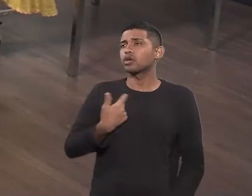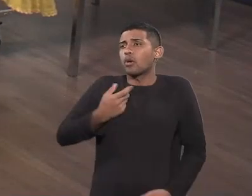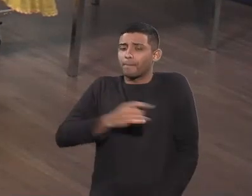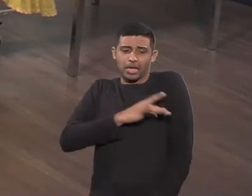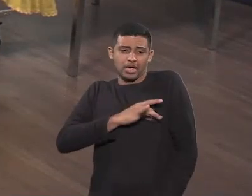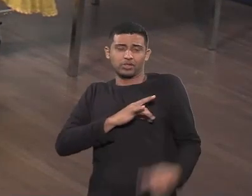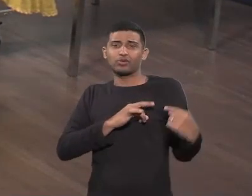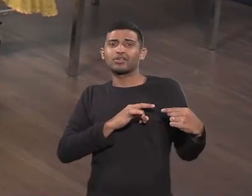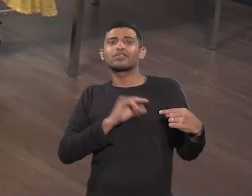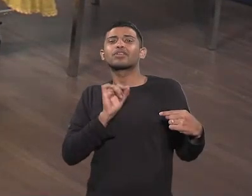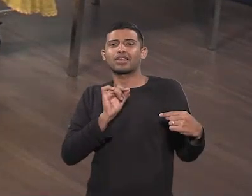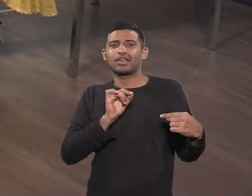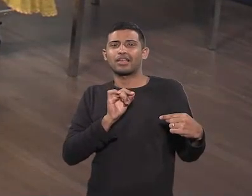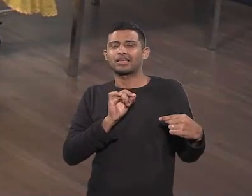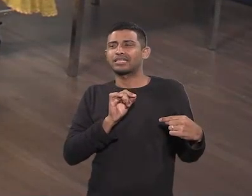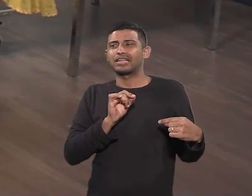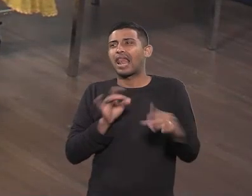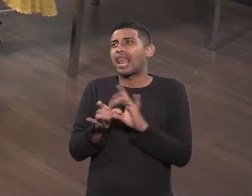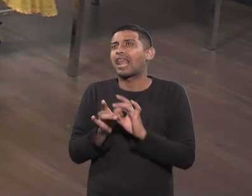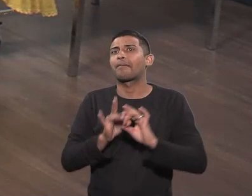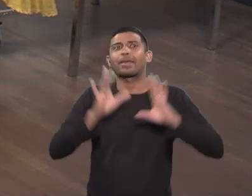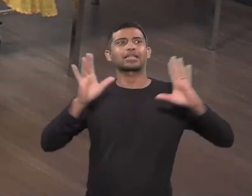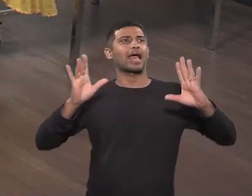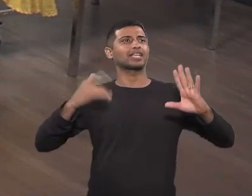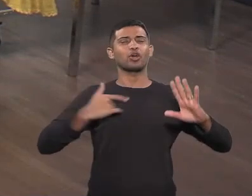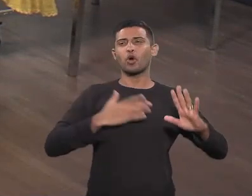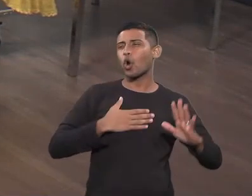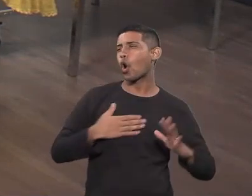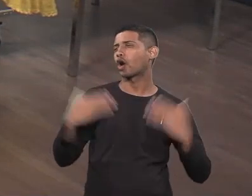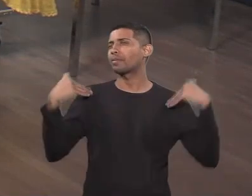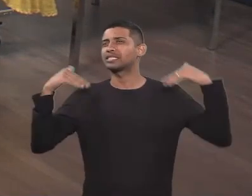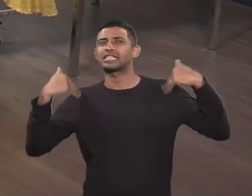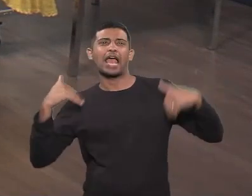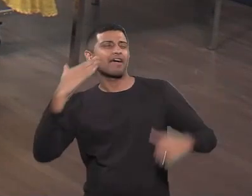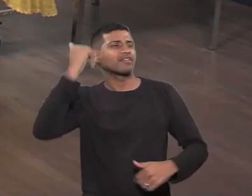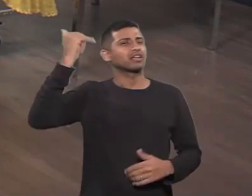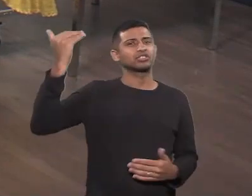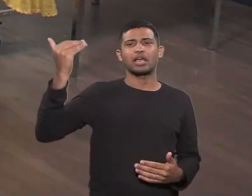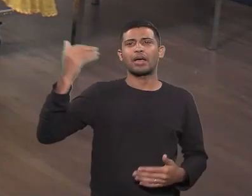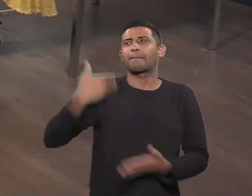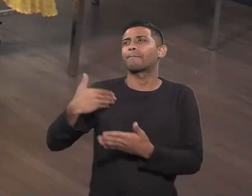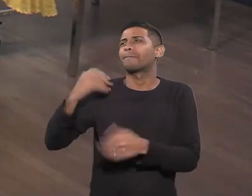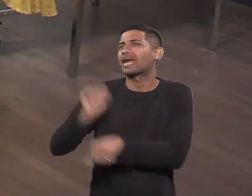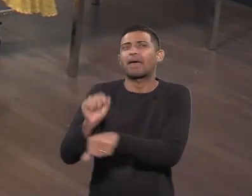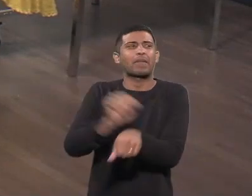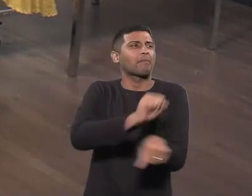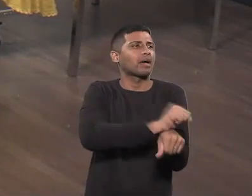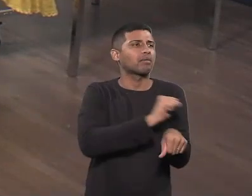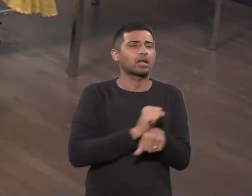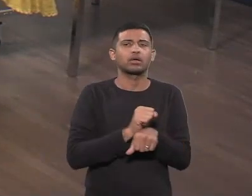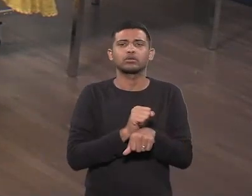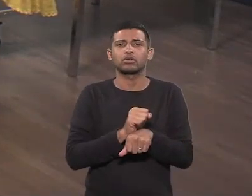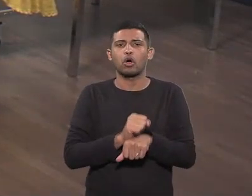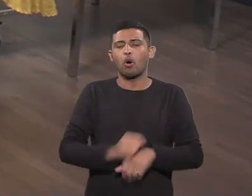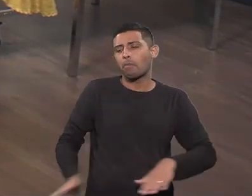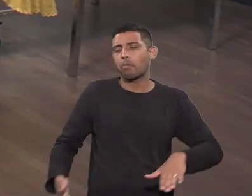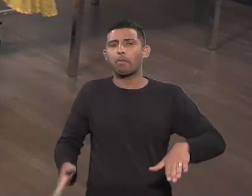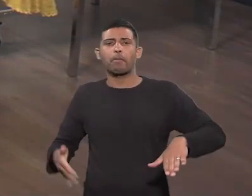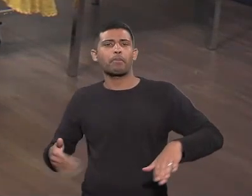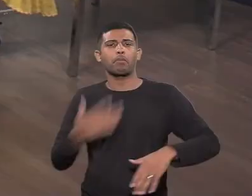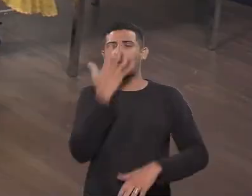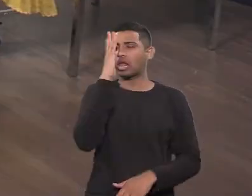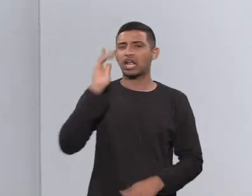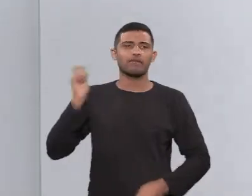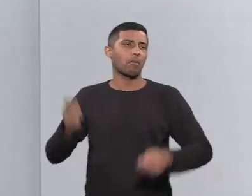medo, na verdade, era perder a liberdade de fazer as coisas que eu gosto e que eu fazia. De viajar a trabalho, de viajar de férias, de passear, de ir à praia, de tocar meu tamborim no meu bloco